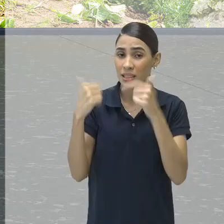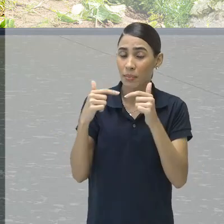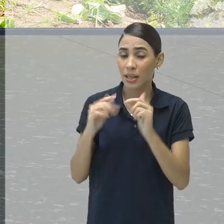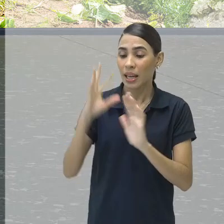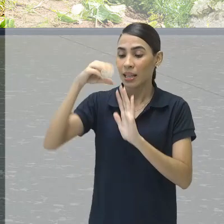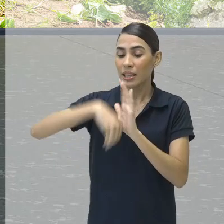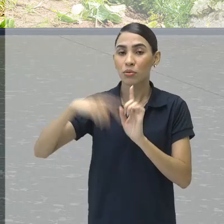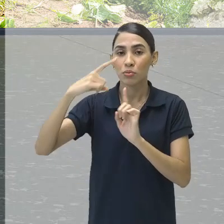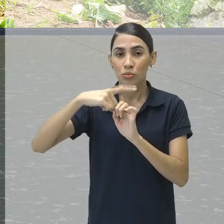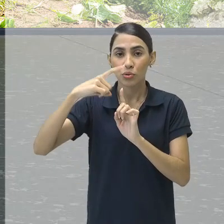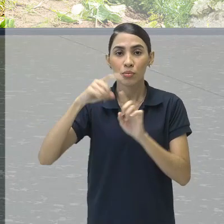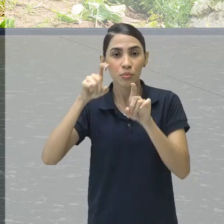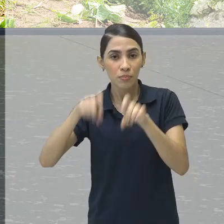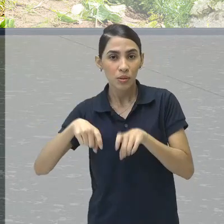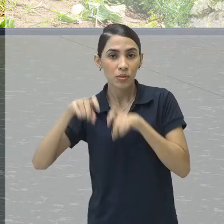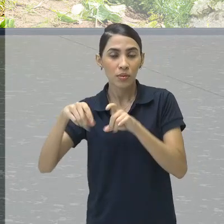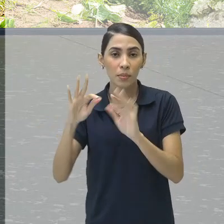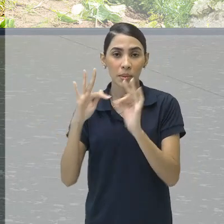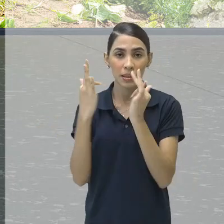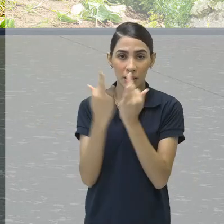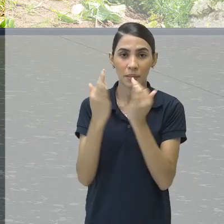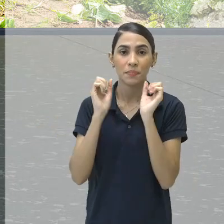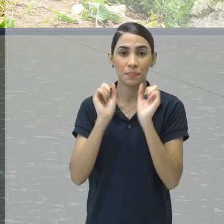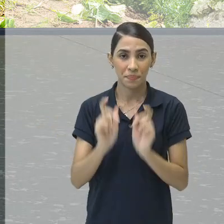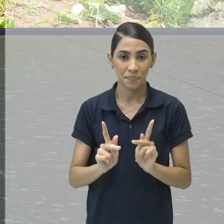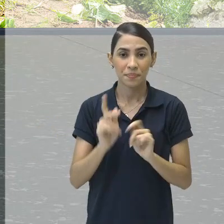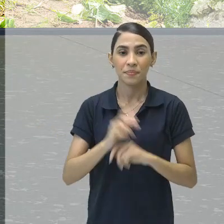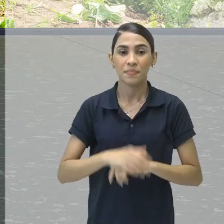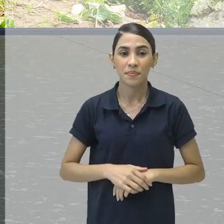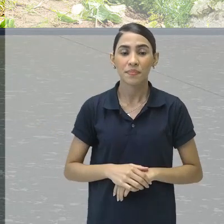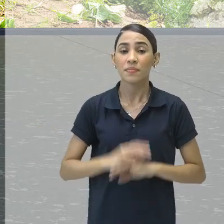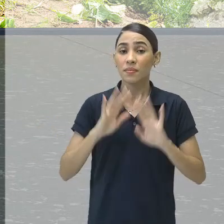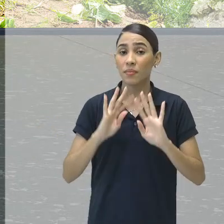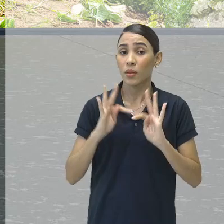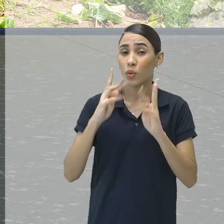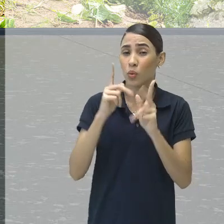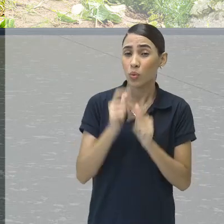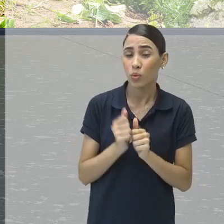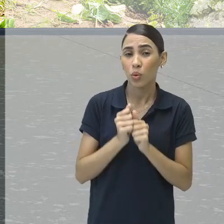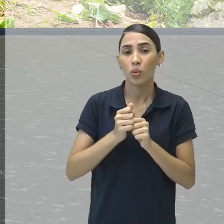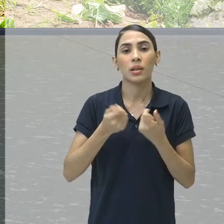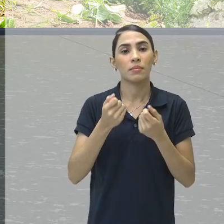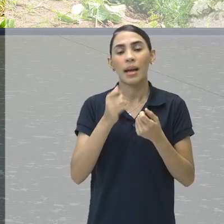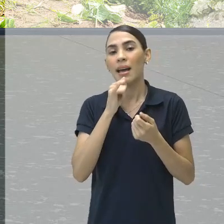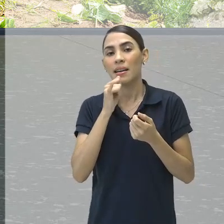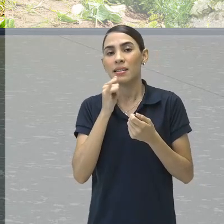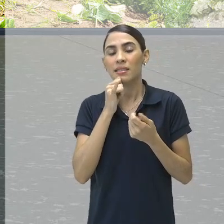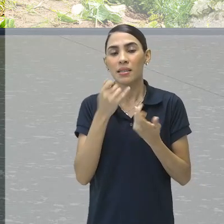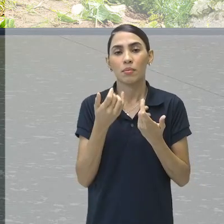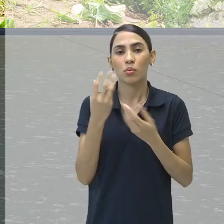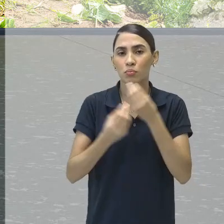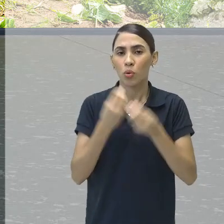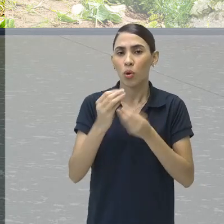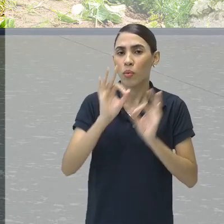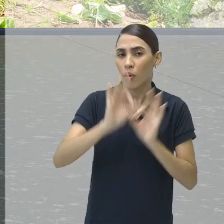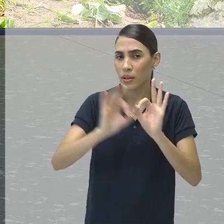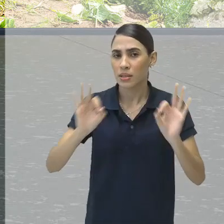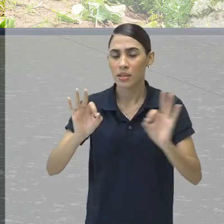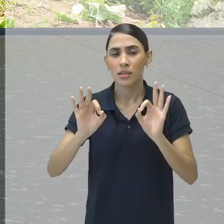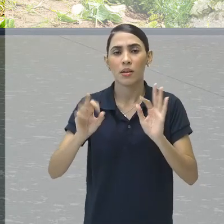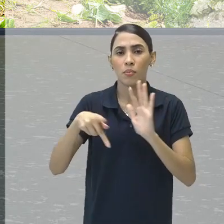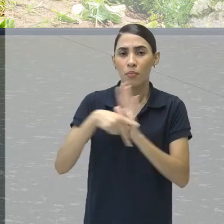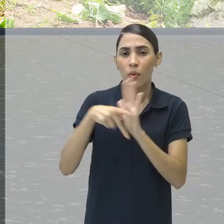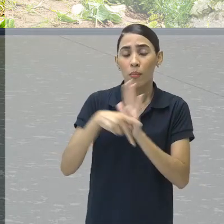dessa modalidade agrícola chamada de agricultura familiar, certo? Toda a gestão do estabelecimento, dessa